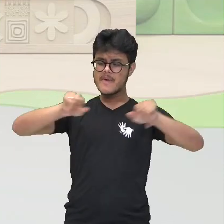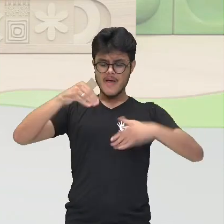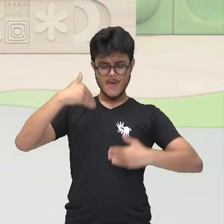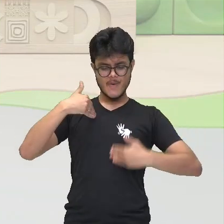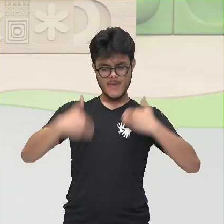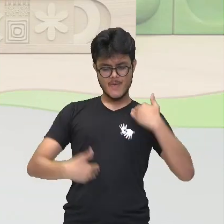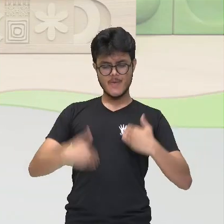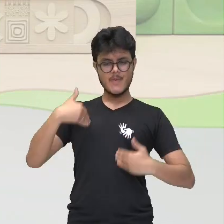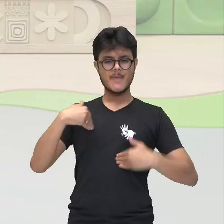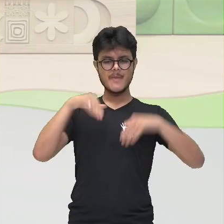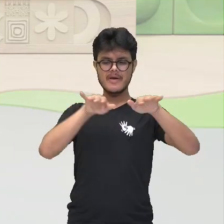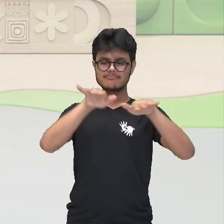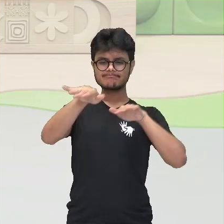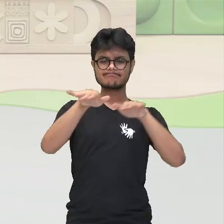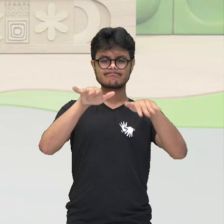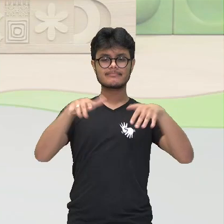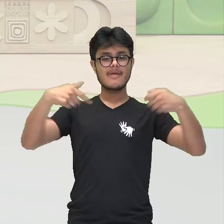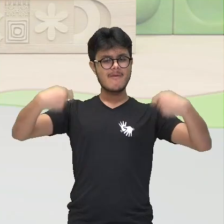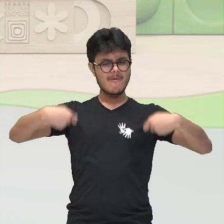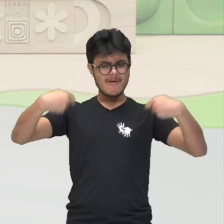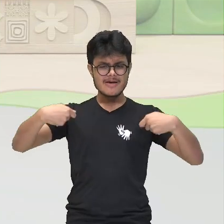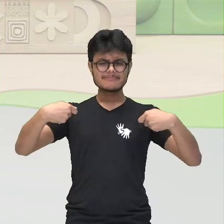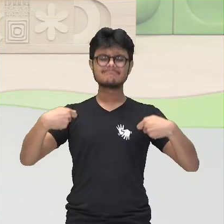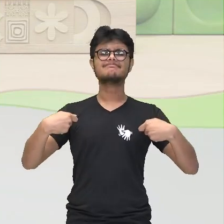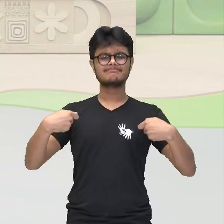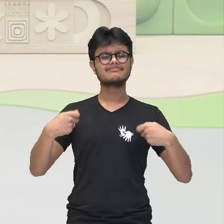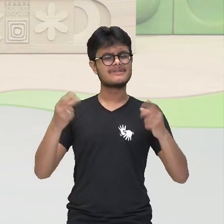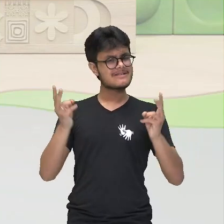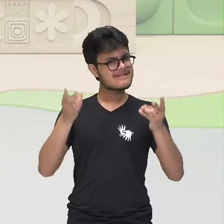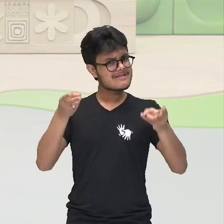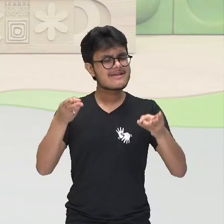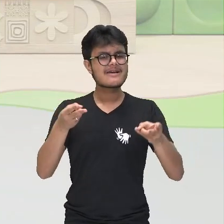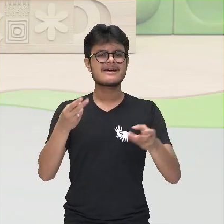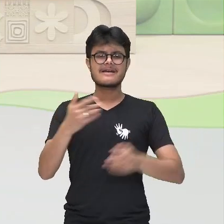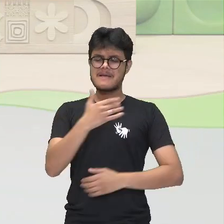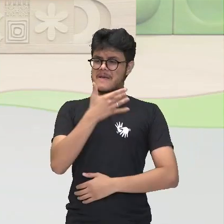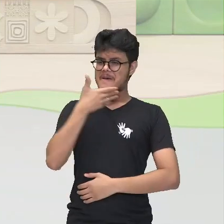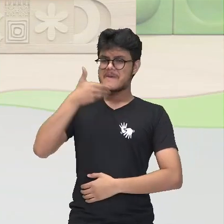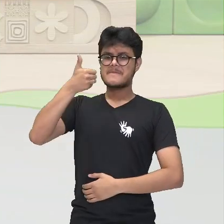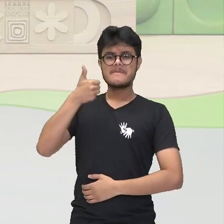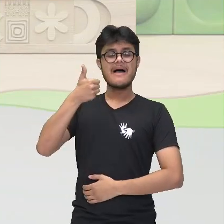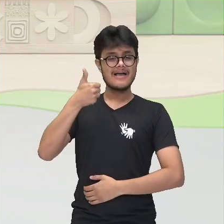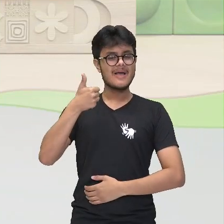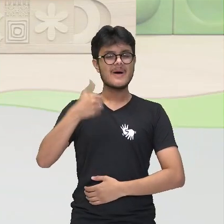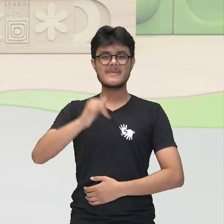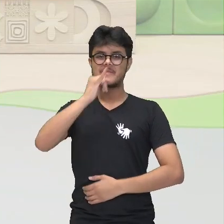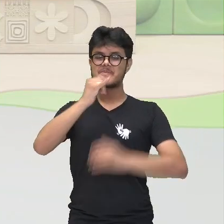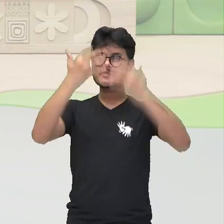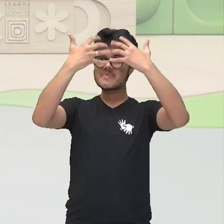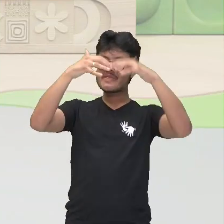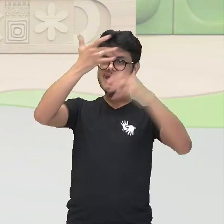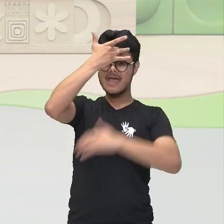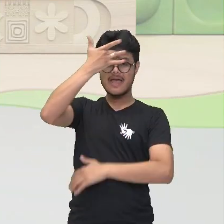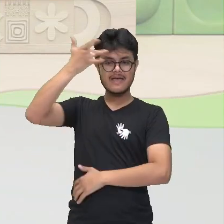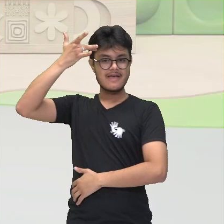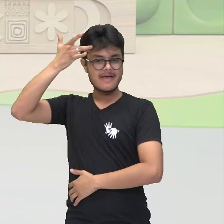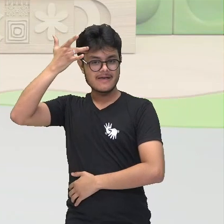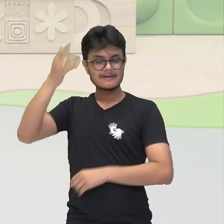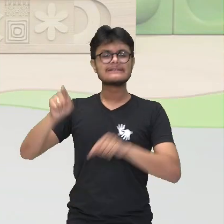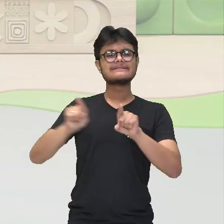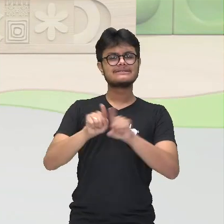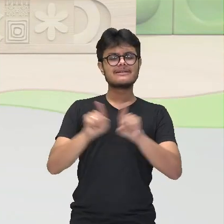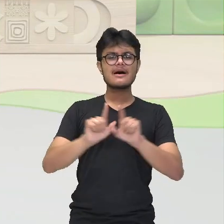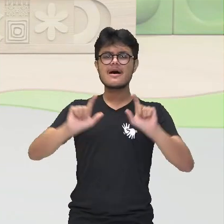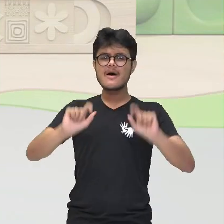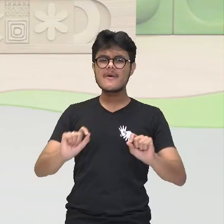em movimento, A gente realizar essas atividades que melhoram o nosso humor, aumentam aqueles hormônios que dão